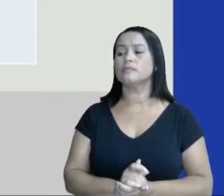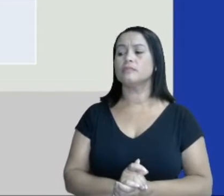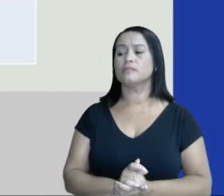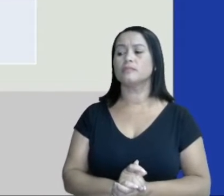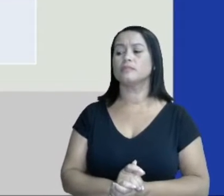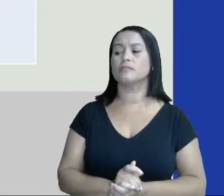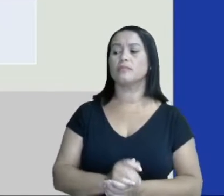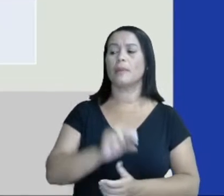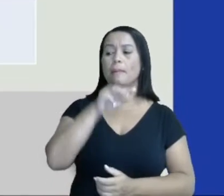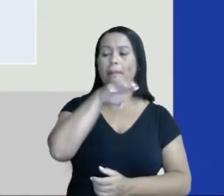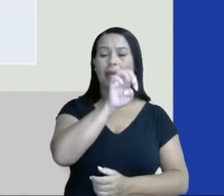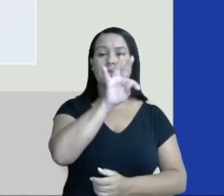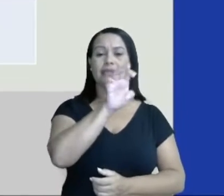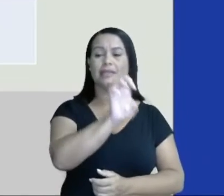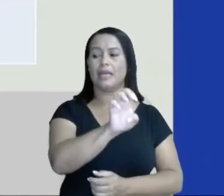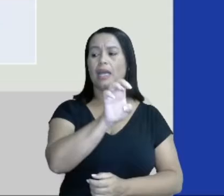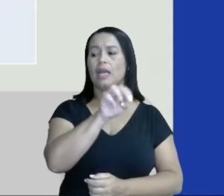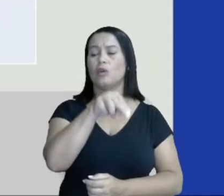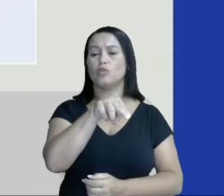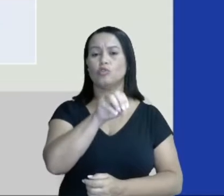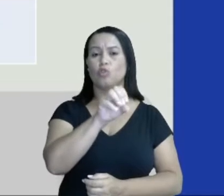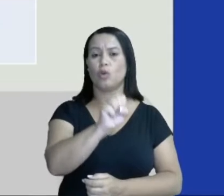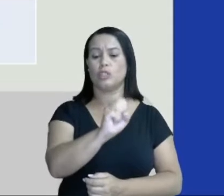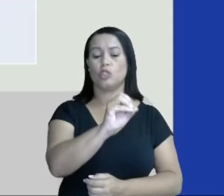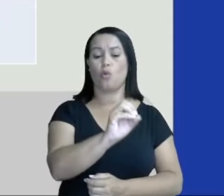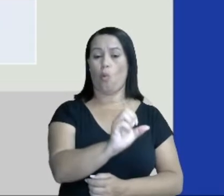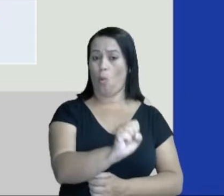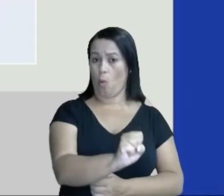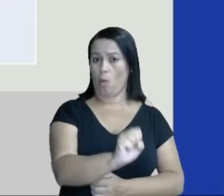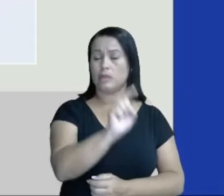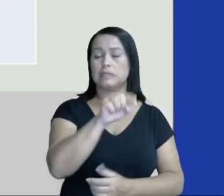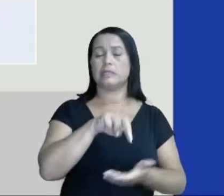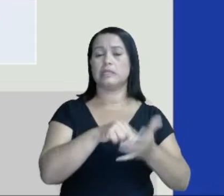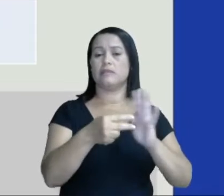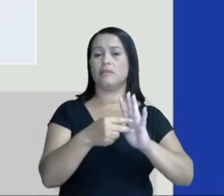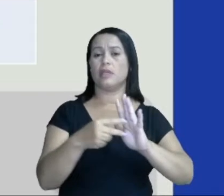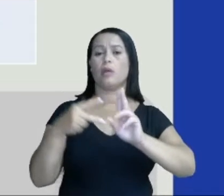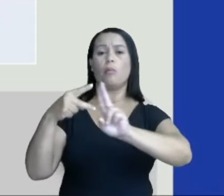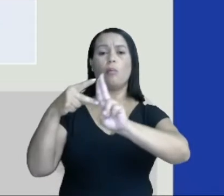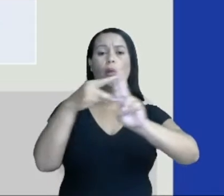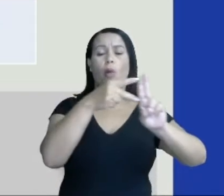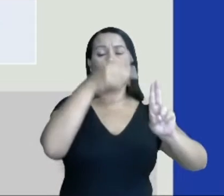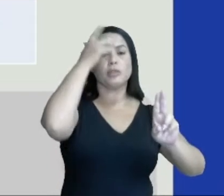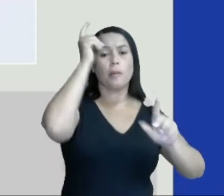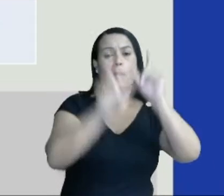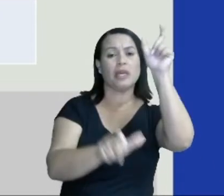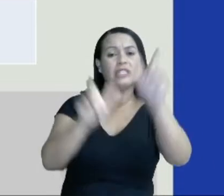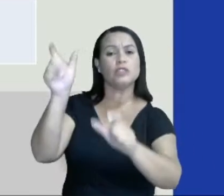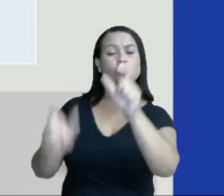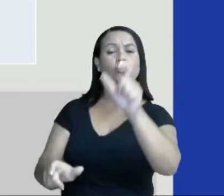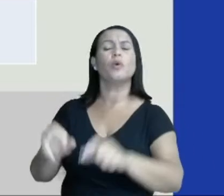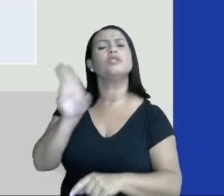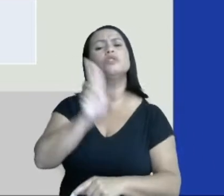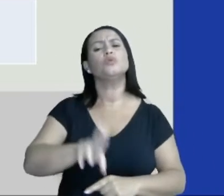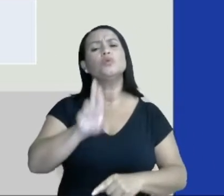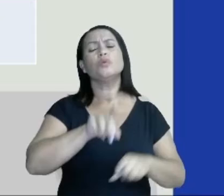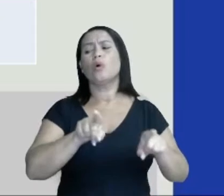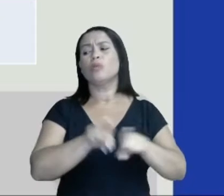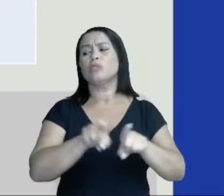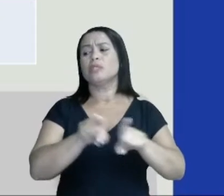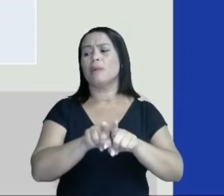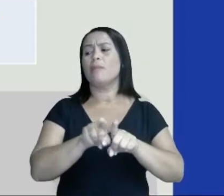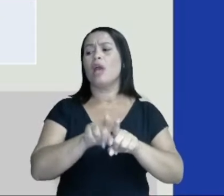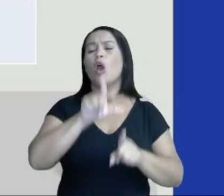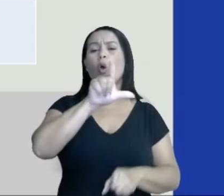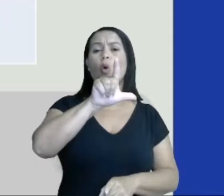te, o nós e o os, que são os pronomes de pessoa, e aí a gente usa o lo,